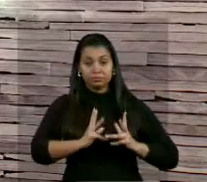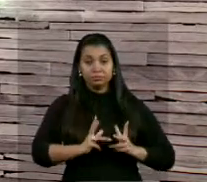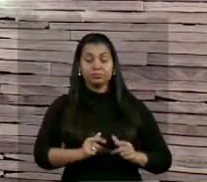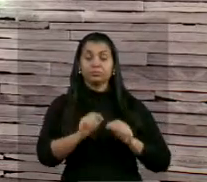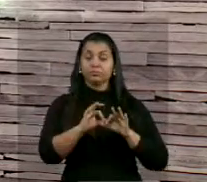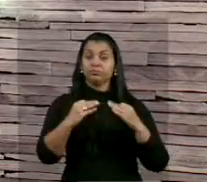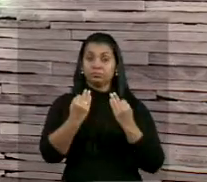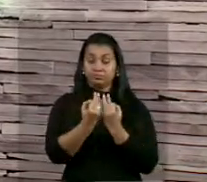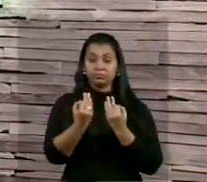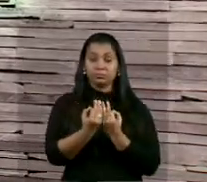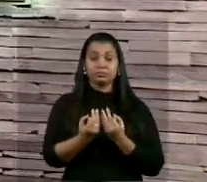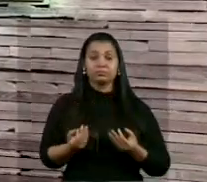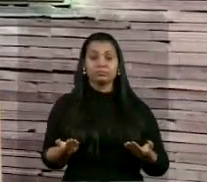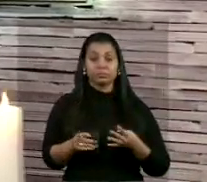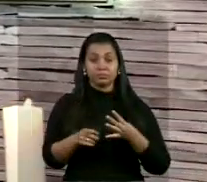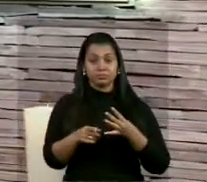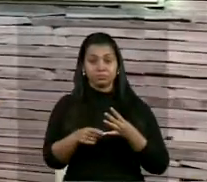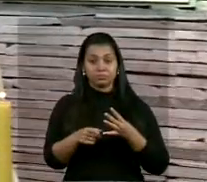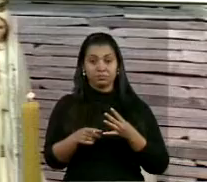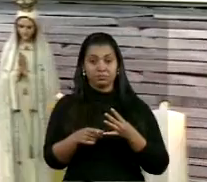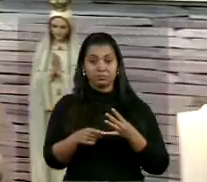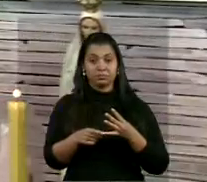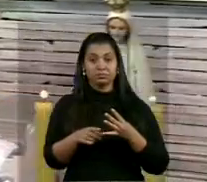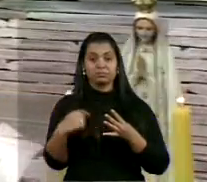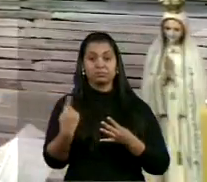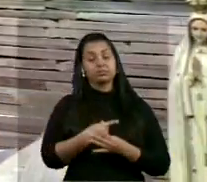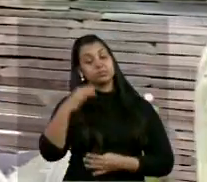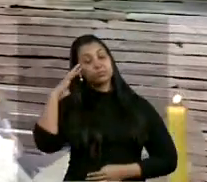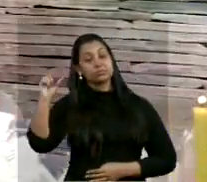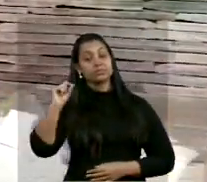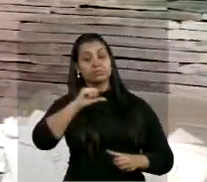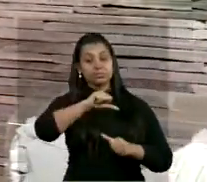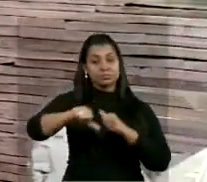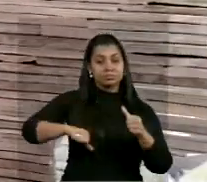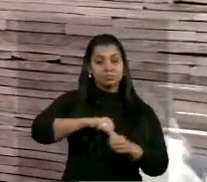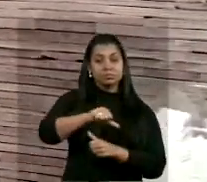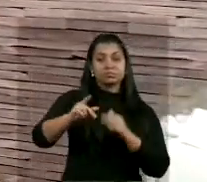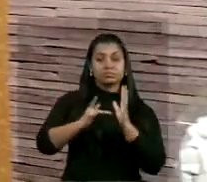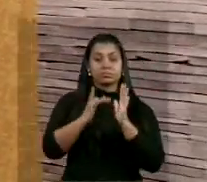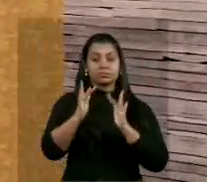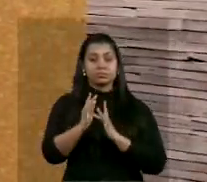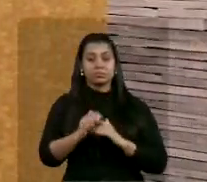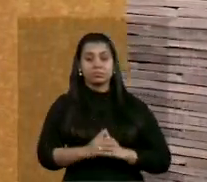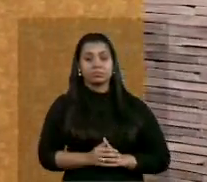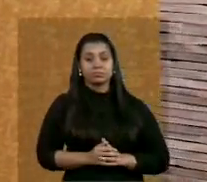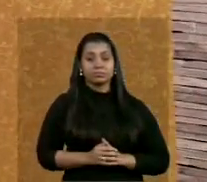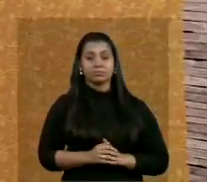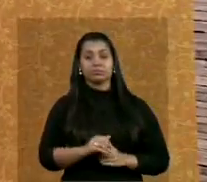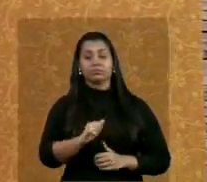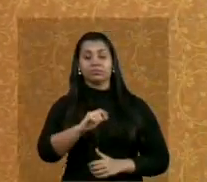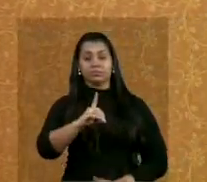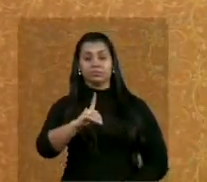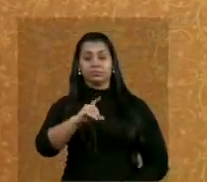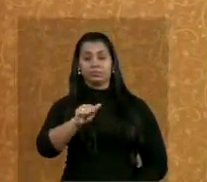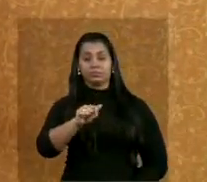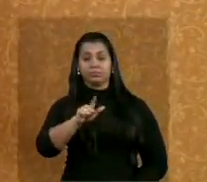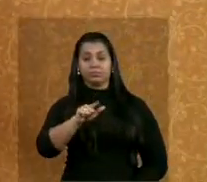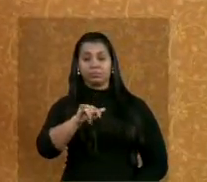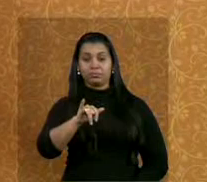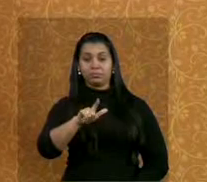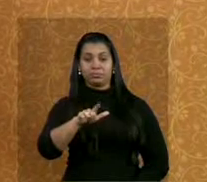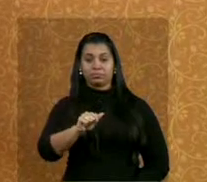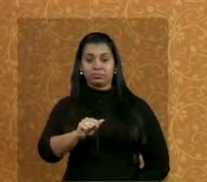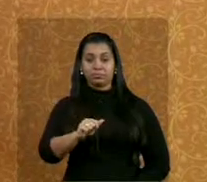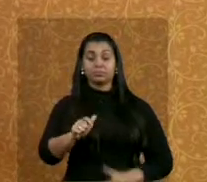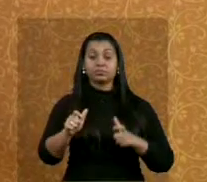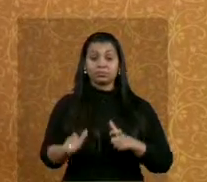das famílias. Nesse quarto mistério luminoso, nós contemplamos a transfiguração de Jesus com a Dalila. Olha que bacana, ela está